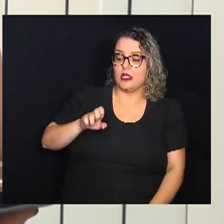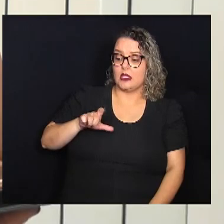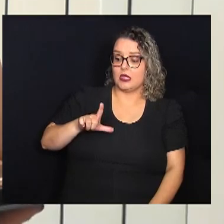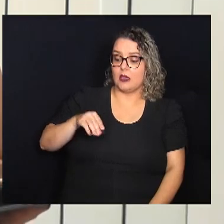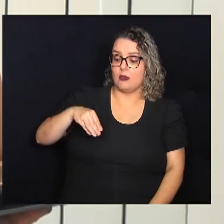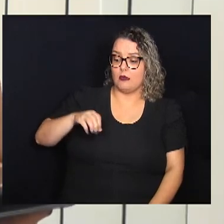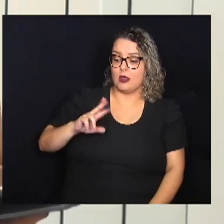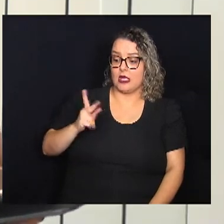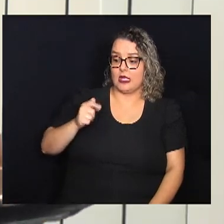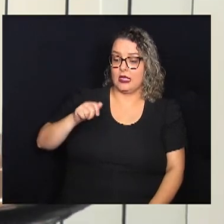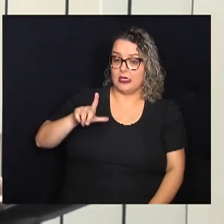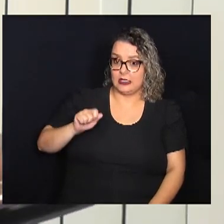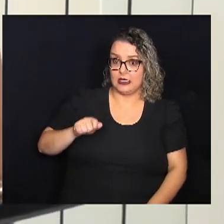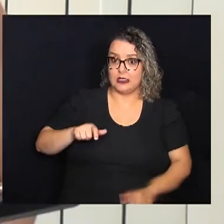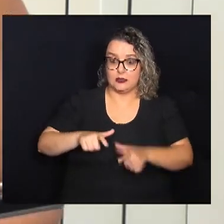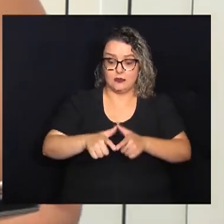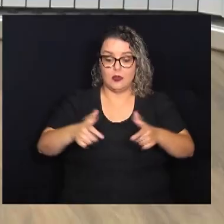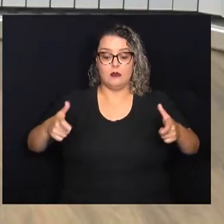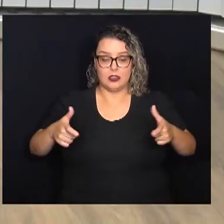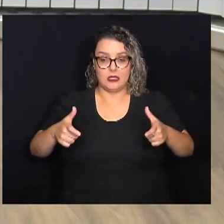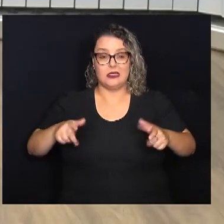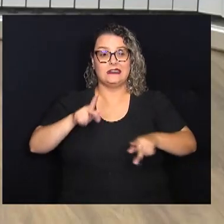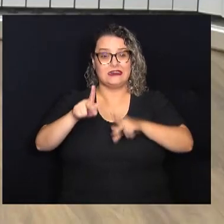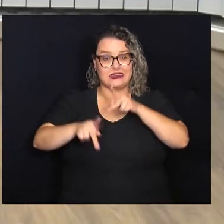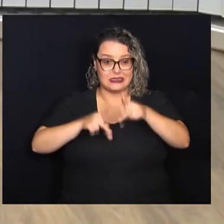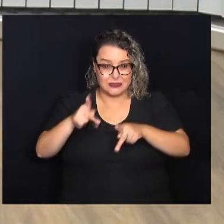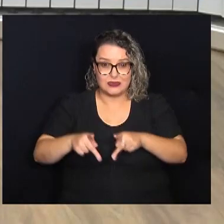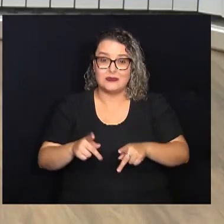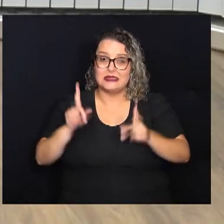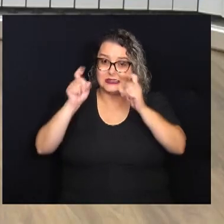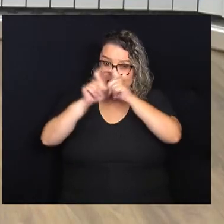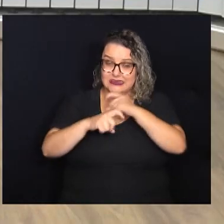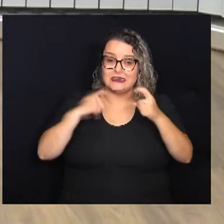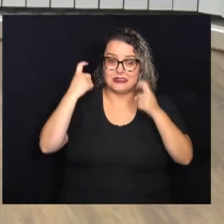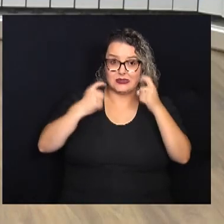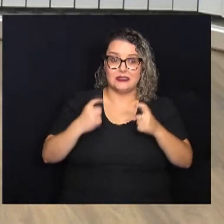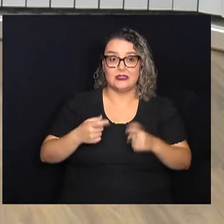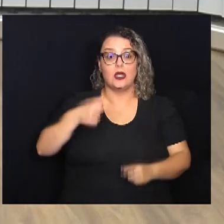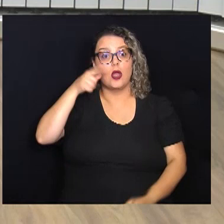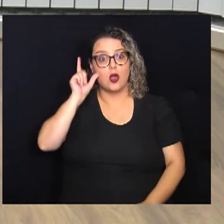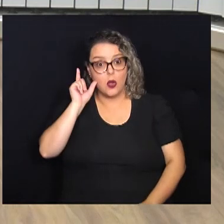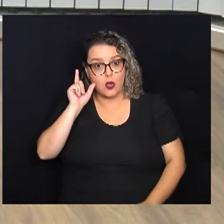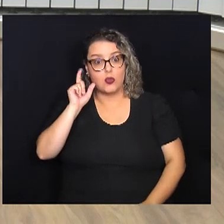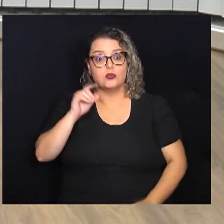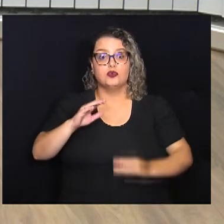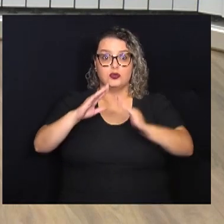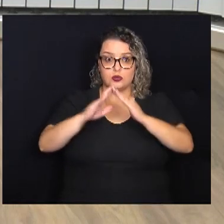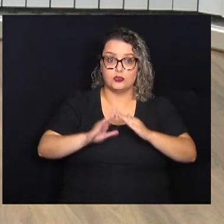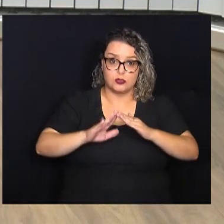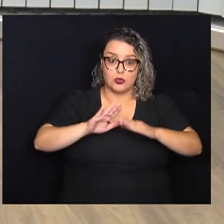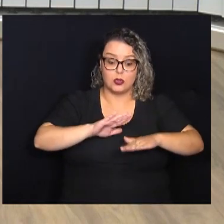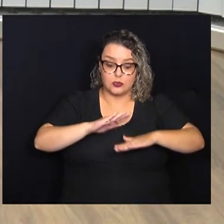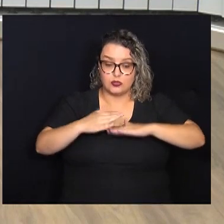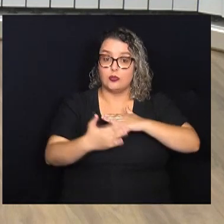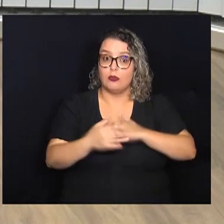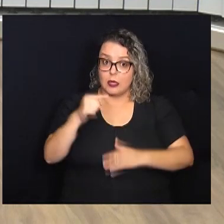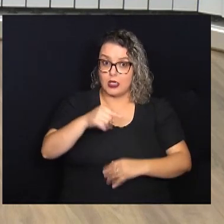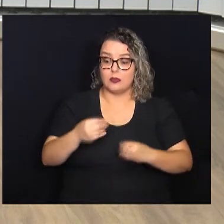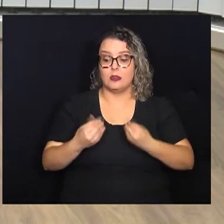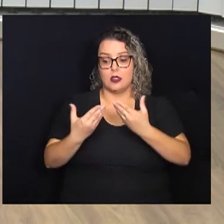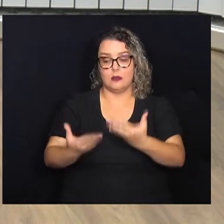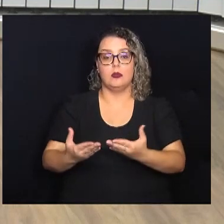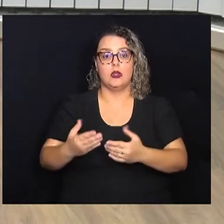comunidade apreensiva. E ontem, os moradores lá do Jardim Campo Belo estiveram na Câmara e entregaram,